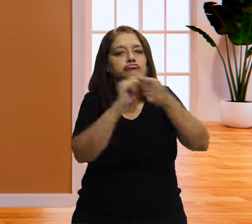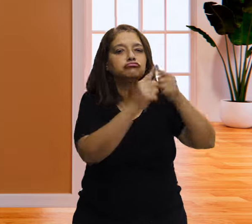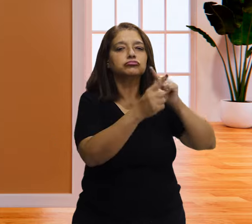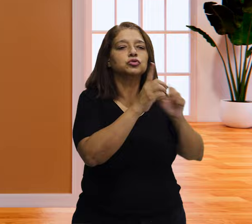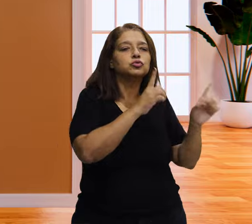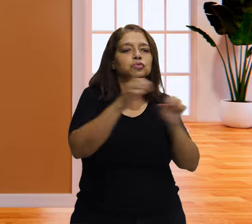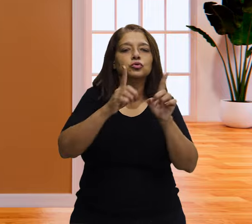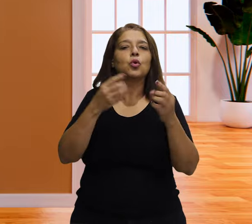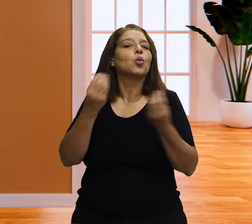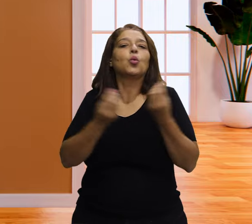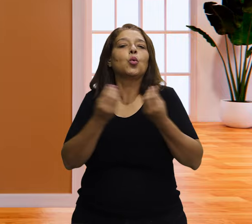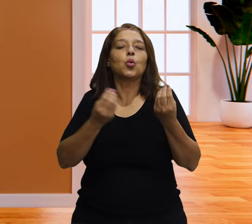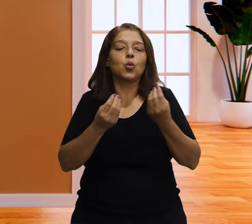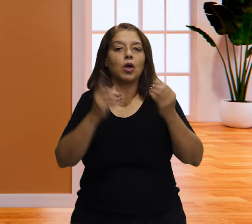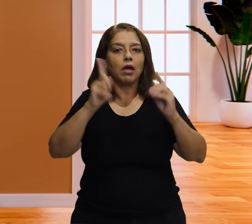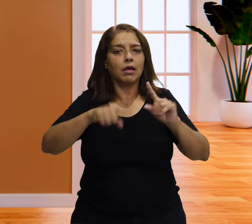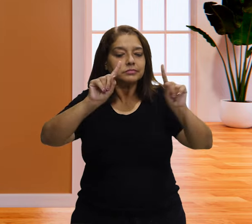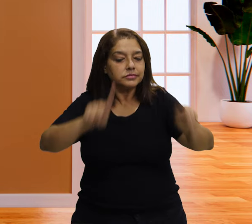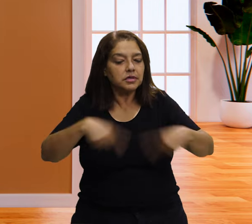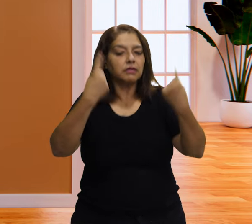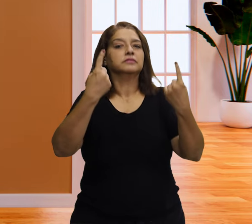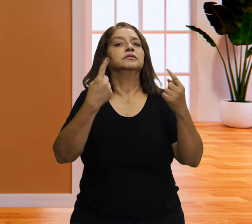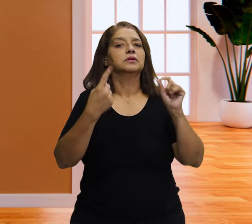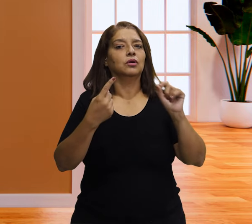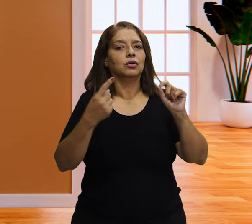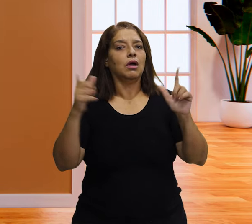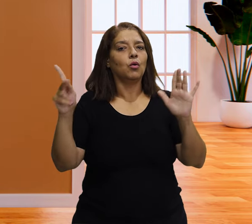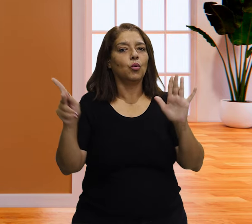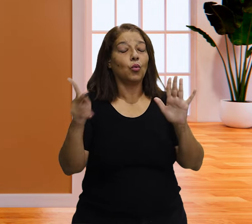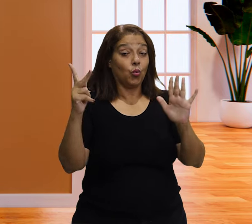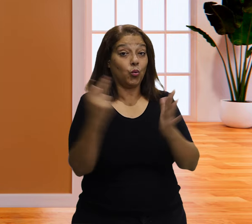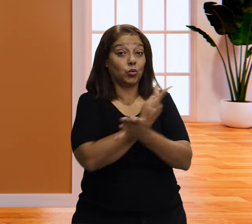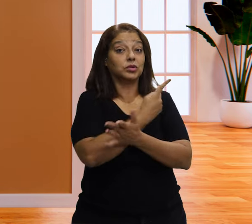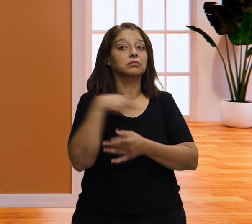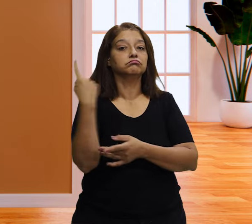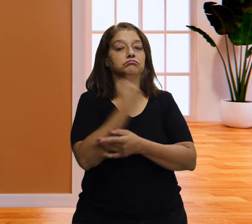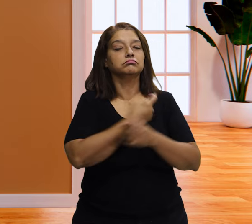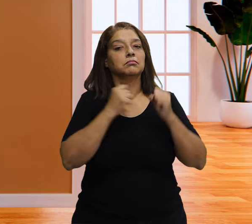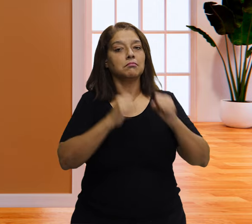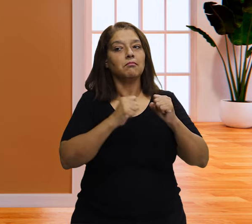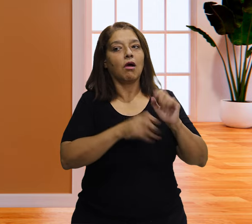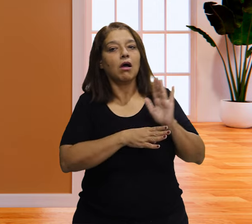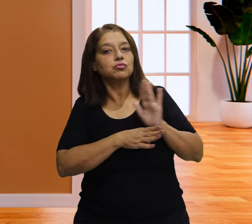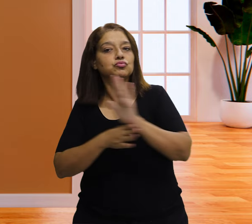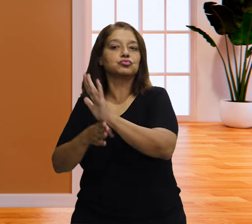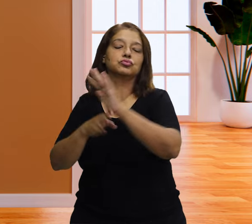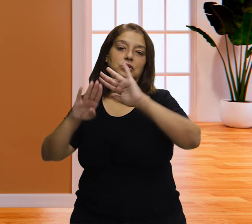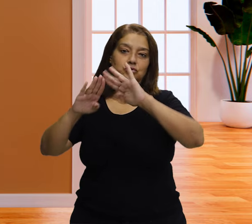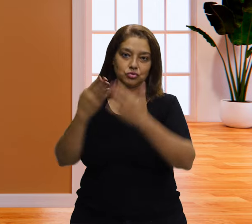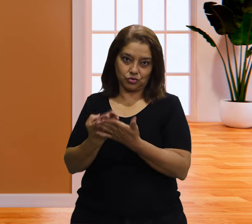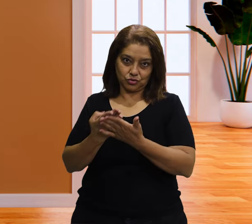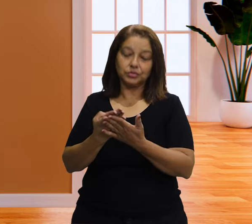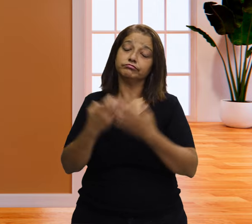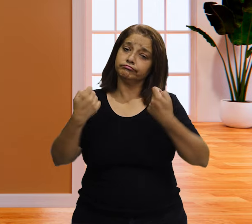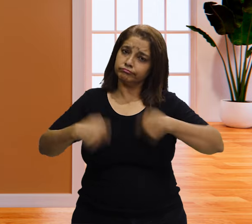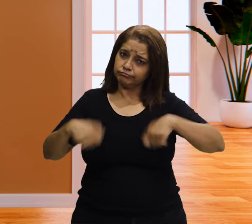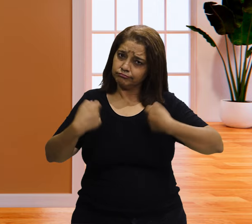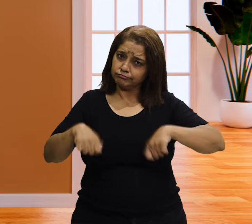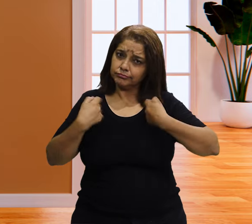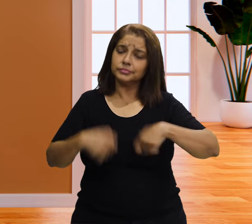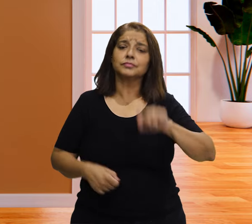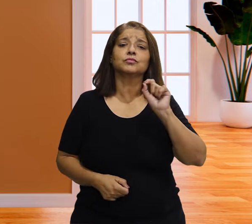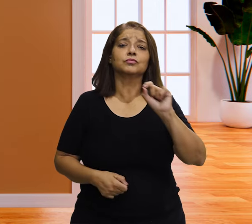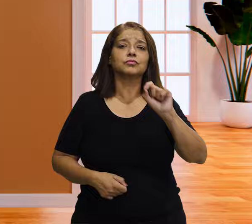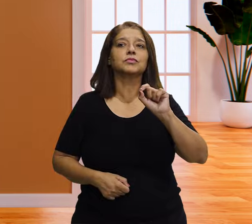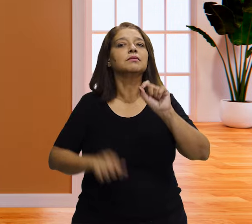sobre quais são os desafios enfrentados para lidar com esse assunto na sua unidade educacional e o que é necessário